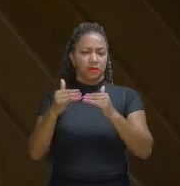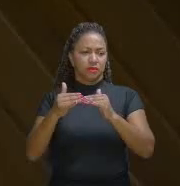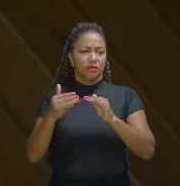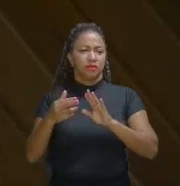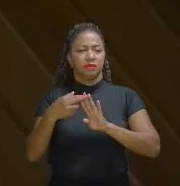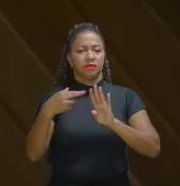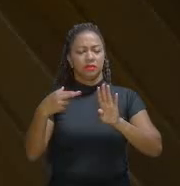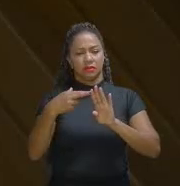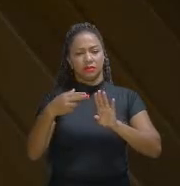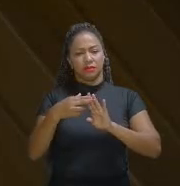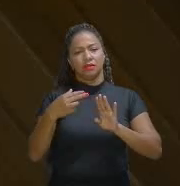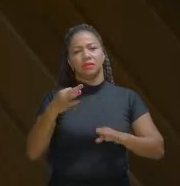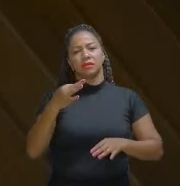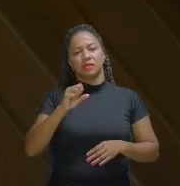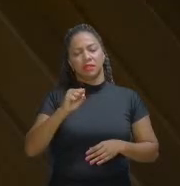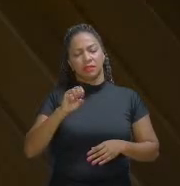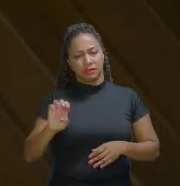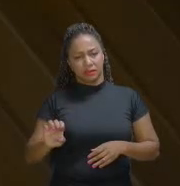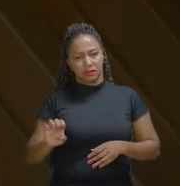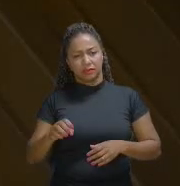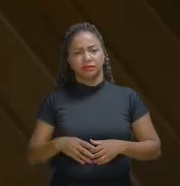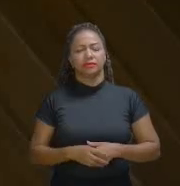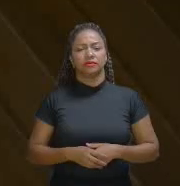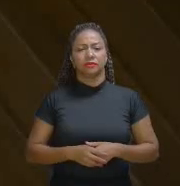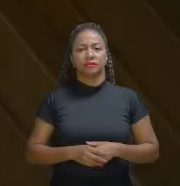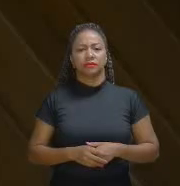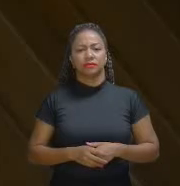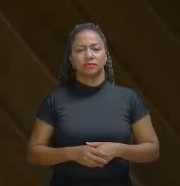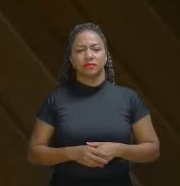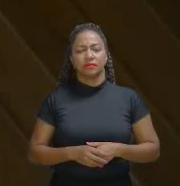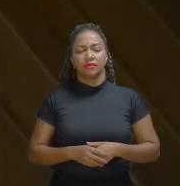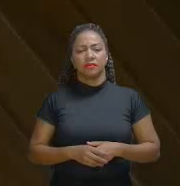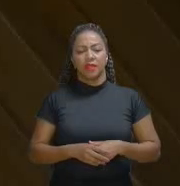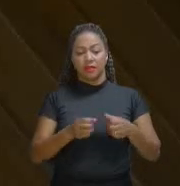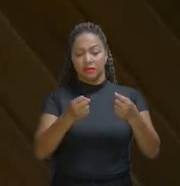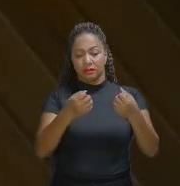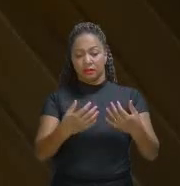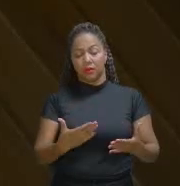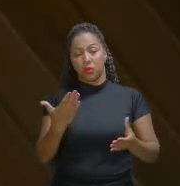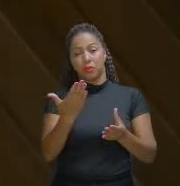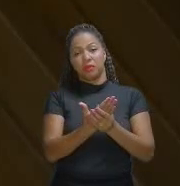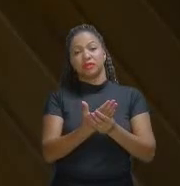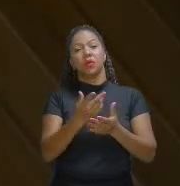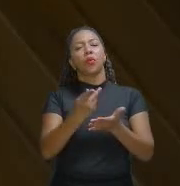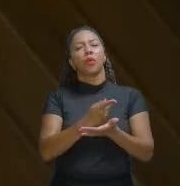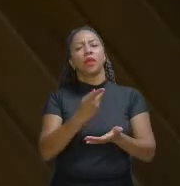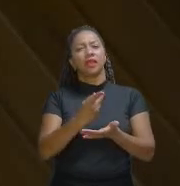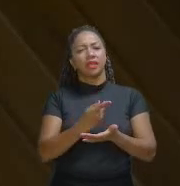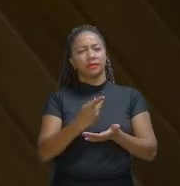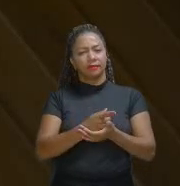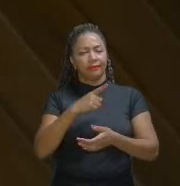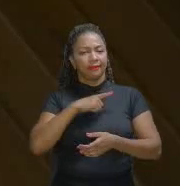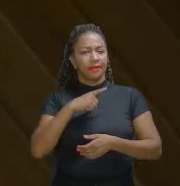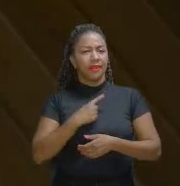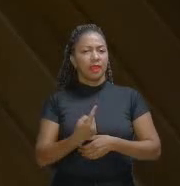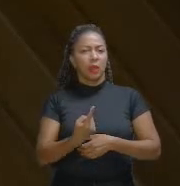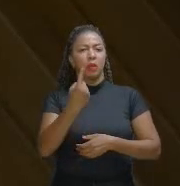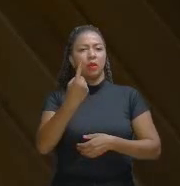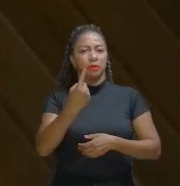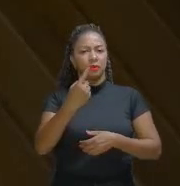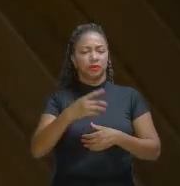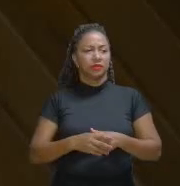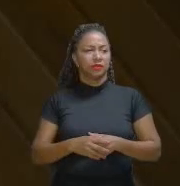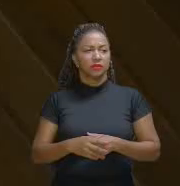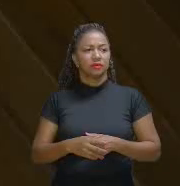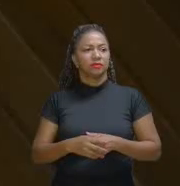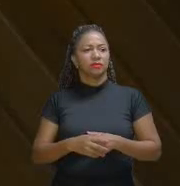Resolução TSE 23.604. No caso em exame, a única inconsistência remanescente refere-se à